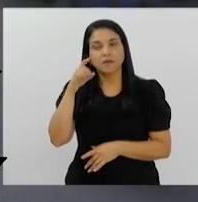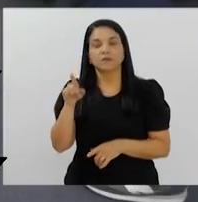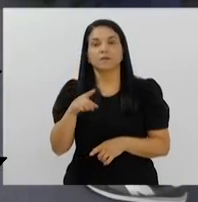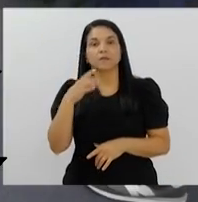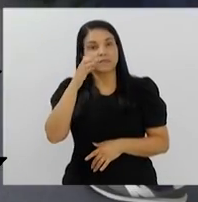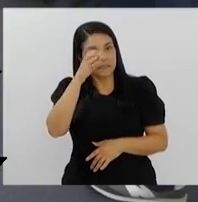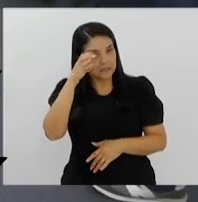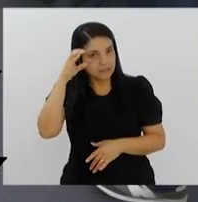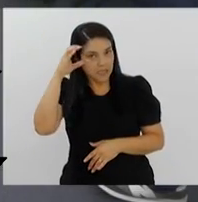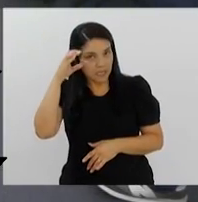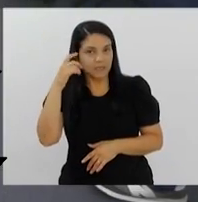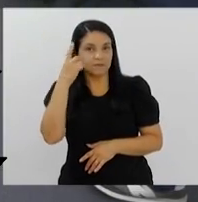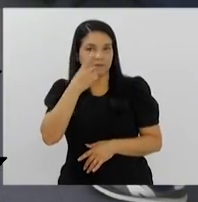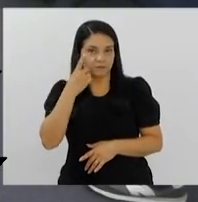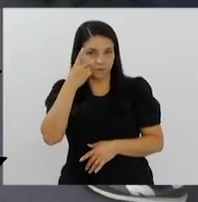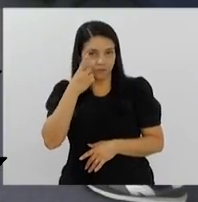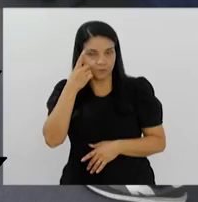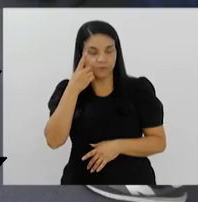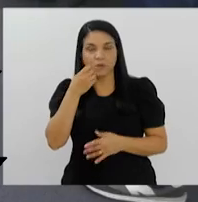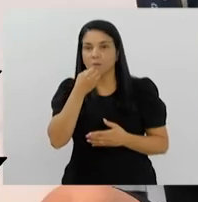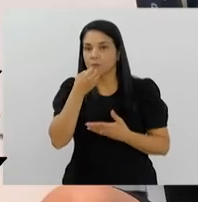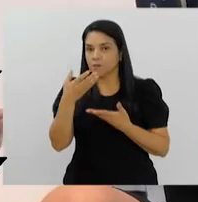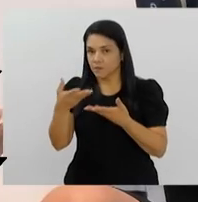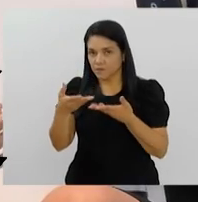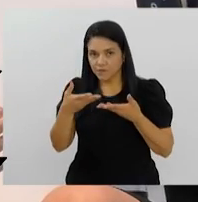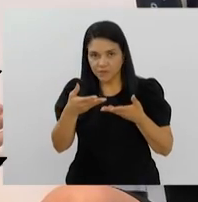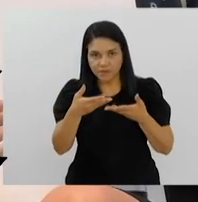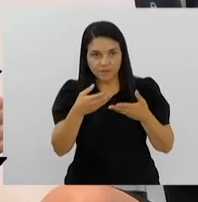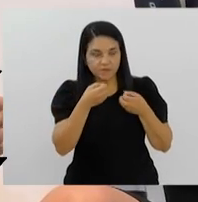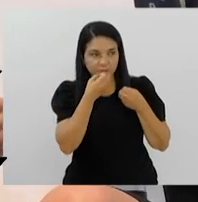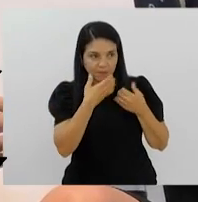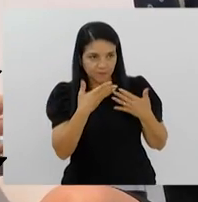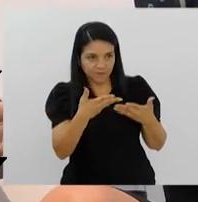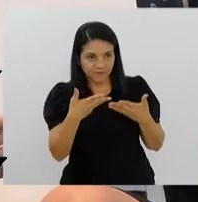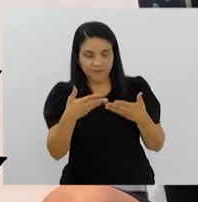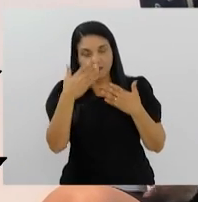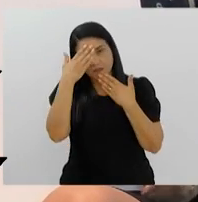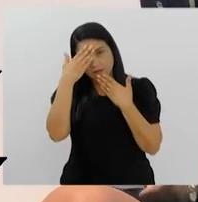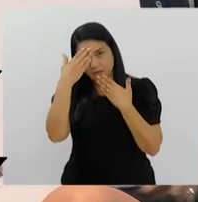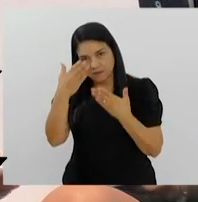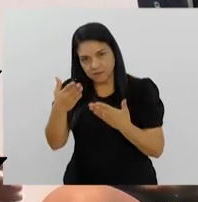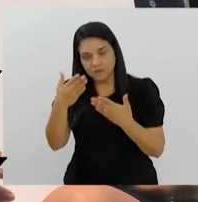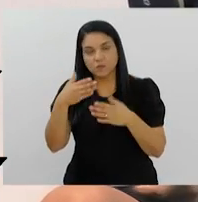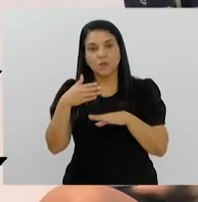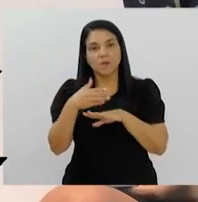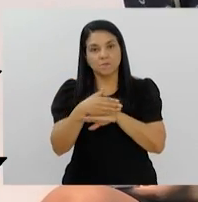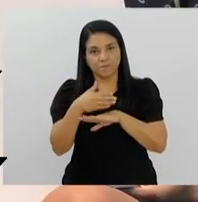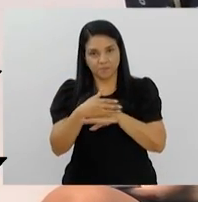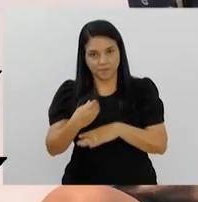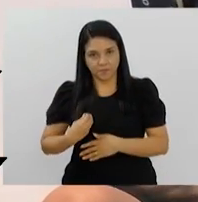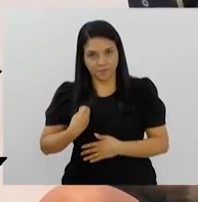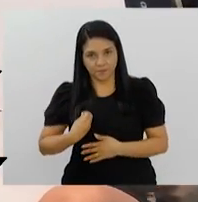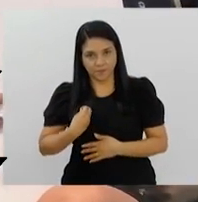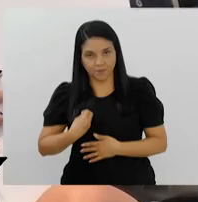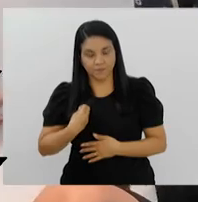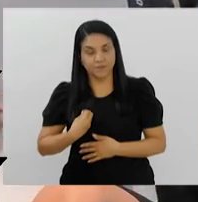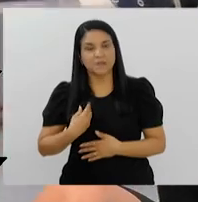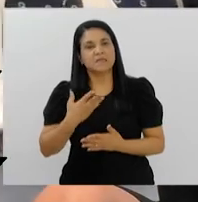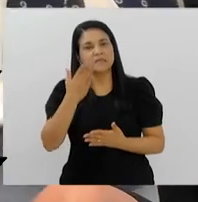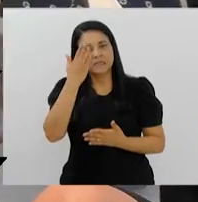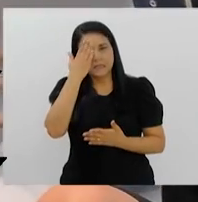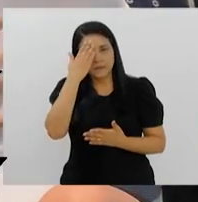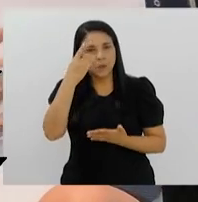Jordão a quem dou boas-vindas quem Saúdo a presença e agradeço a presença sabendo de todos os